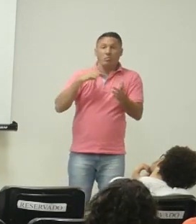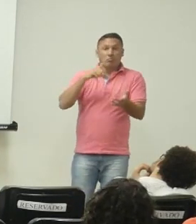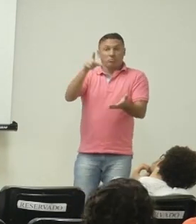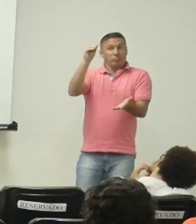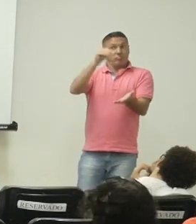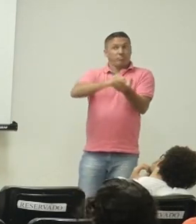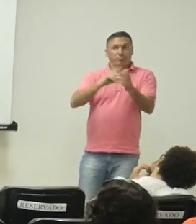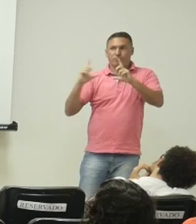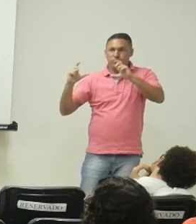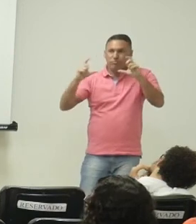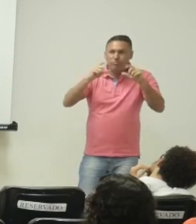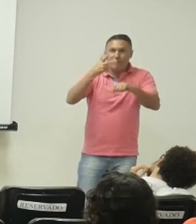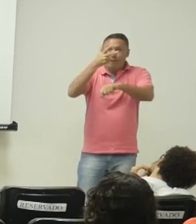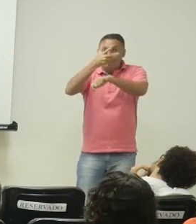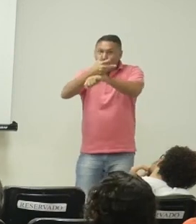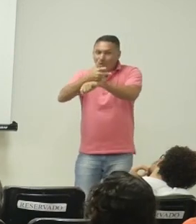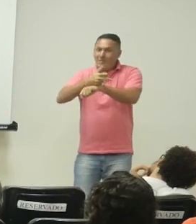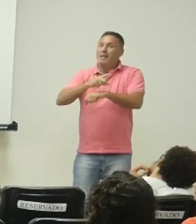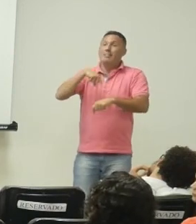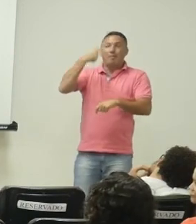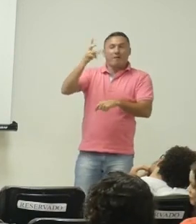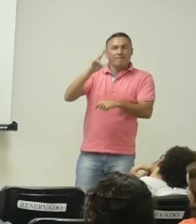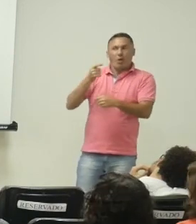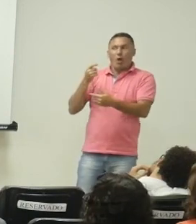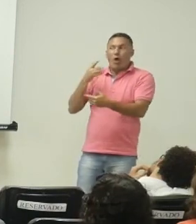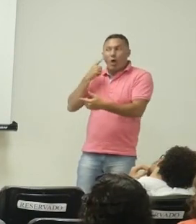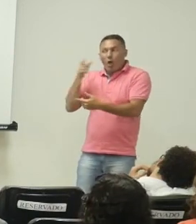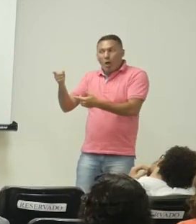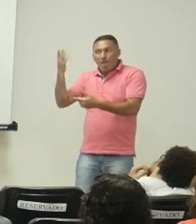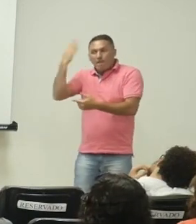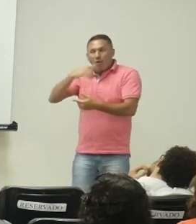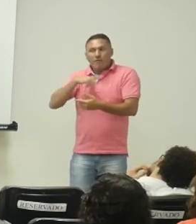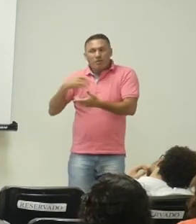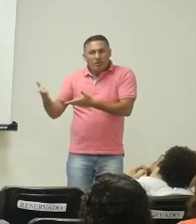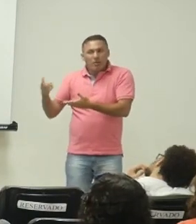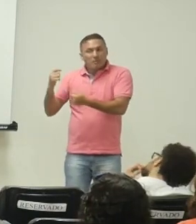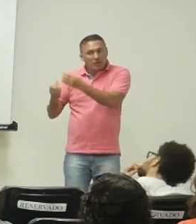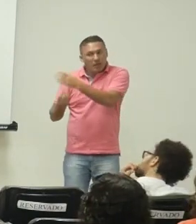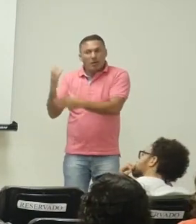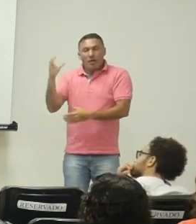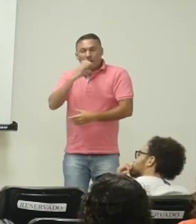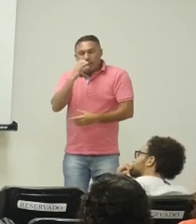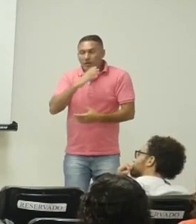para que a gente possa cobrar depois esses encaminhamentos. E, não,